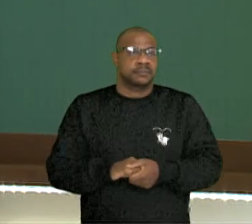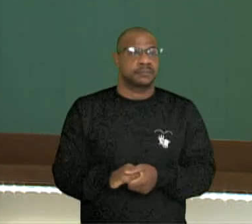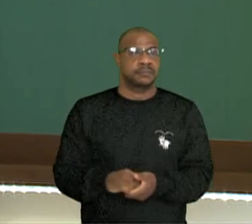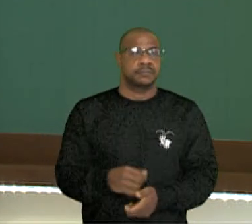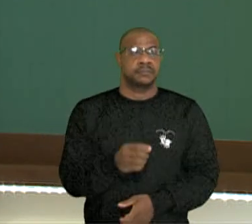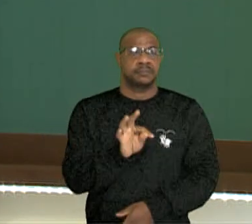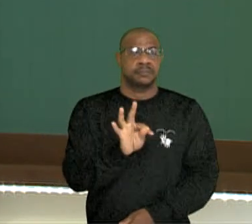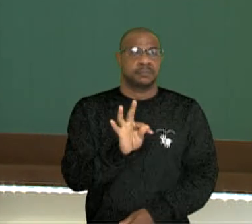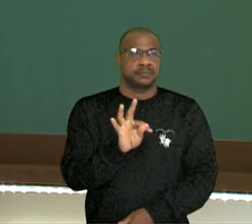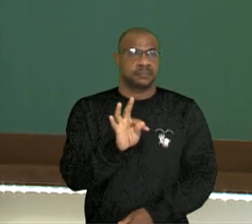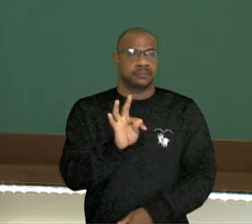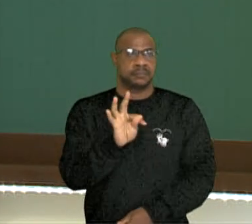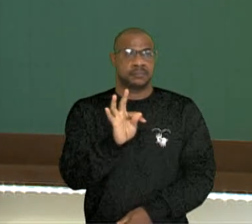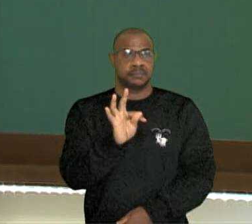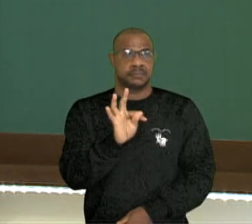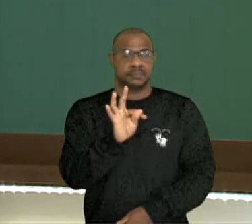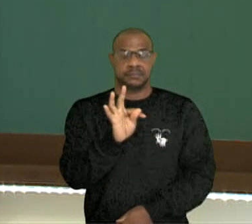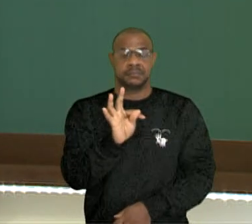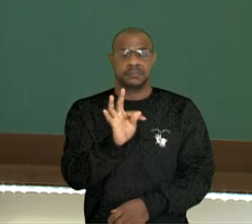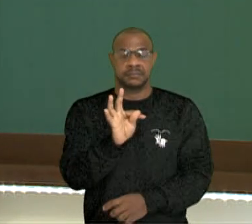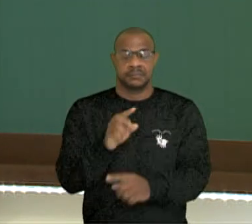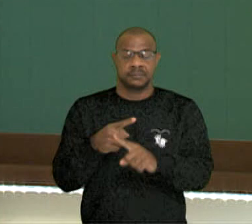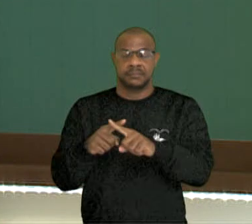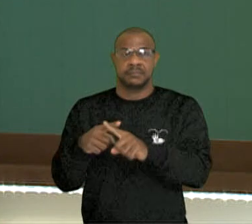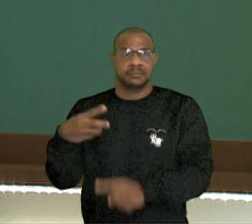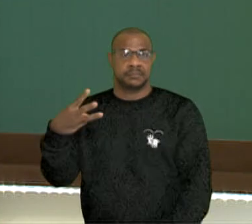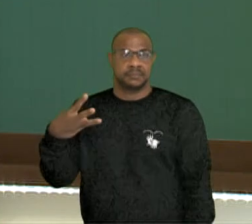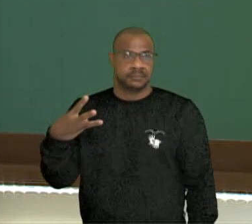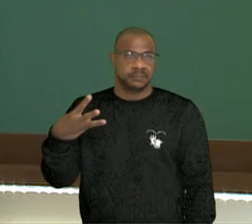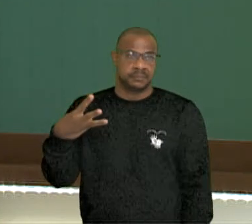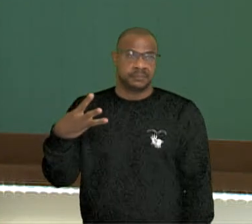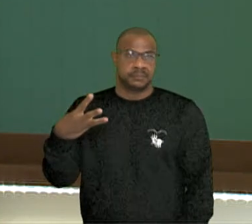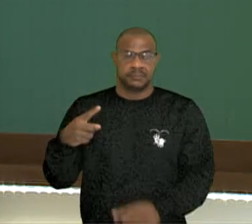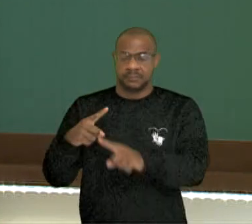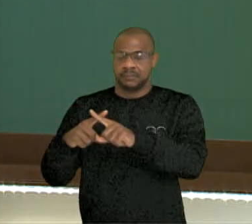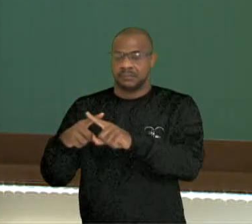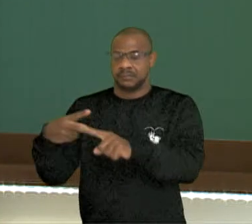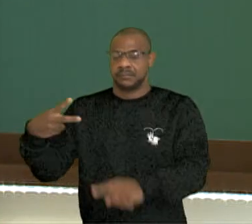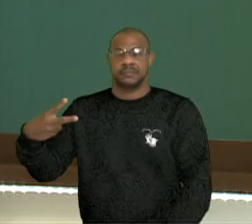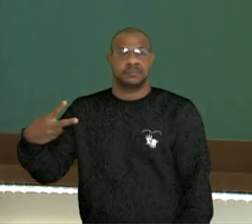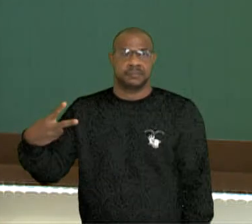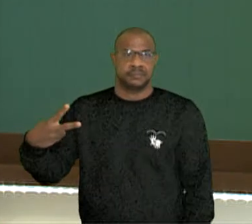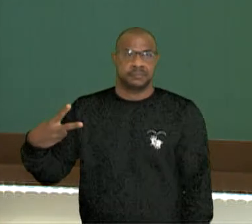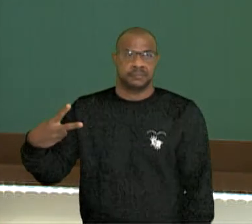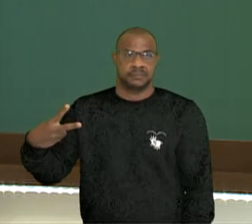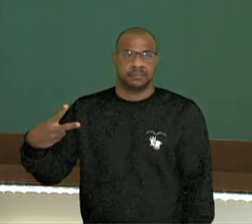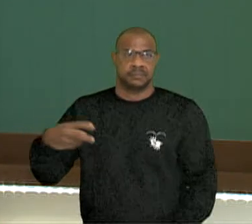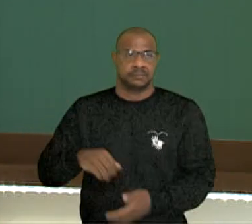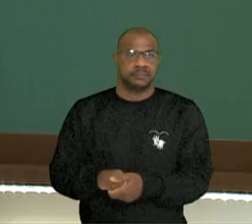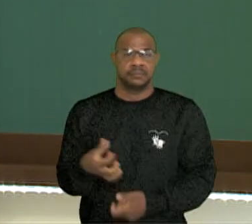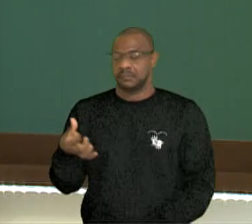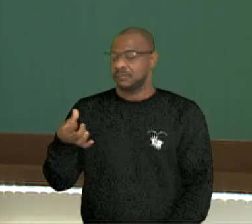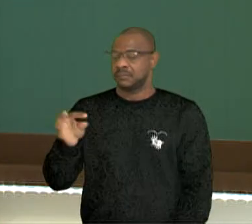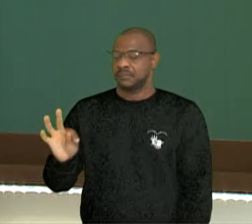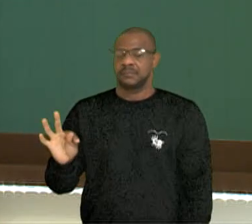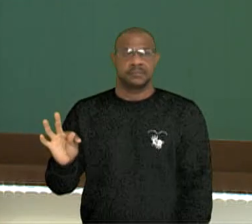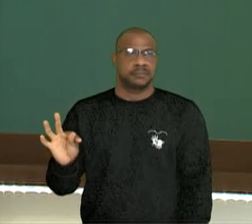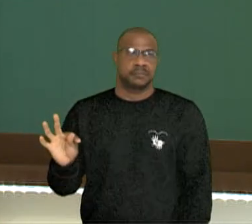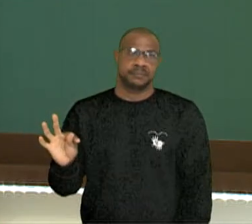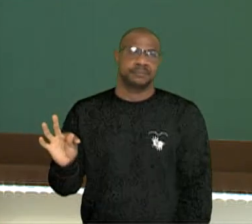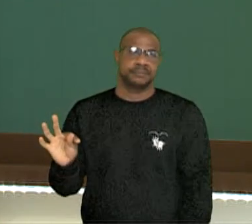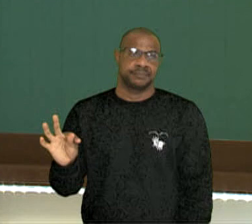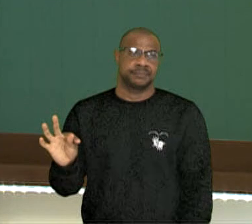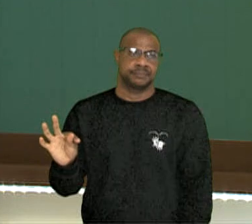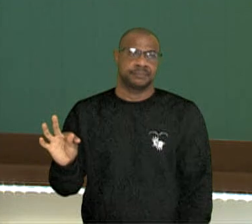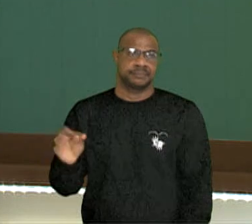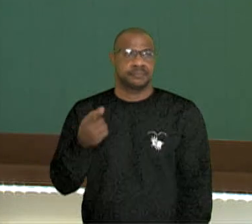2 vezes t vezes 3. Ó. Como eu disse, tanto faz a ordem, ó. Multiplica os dois termos por 2. Deu 6t.